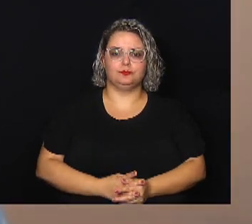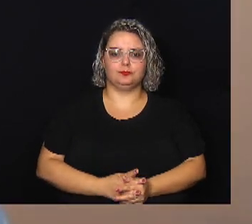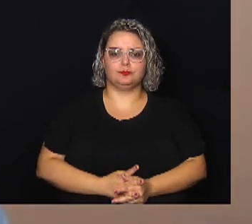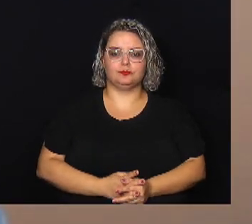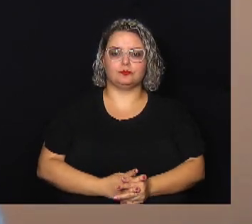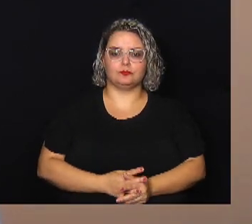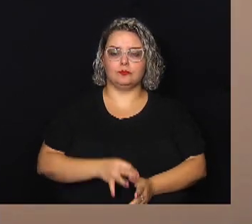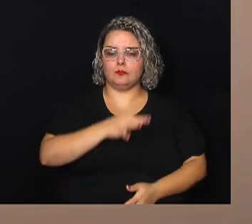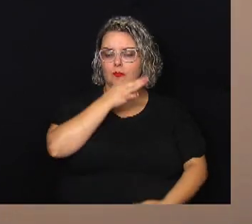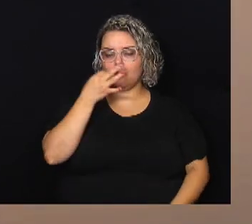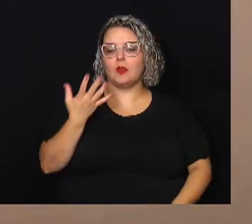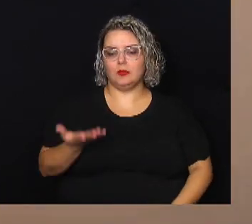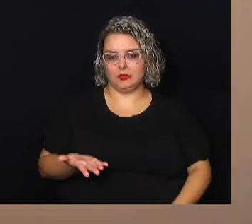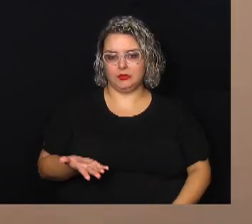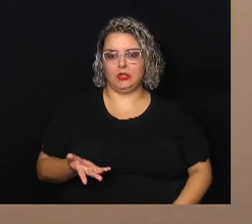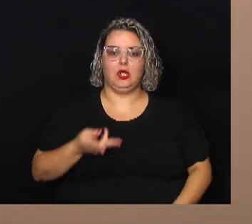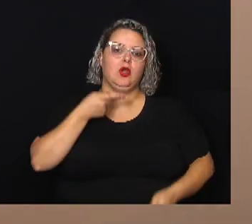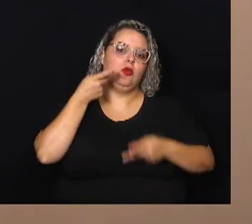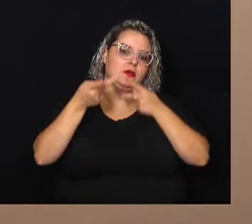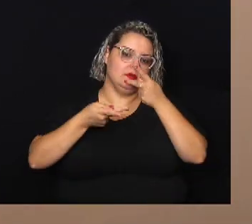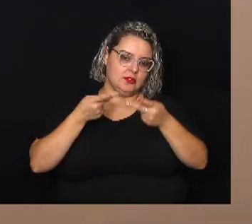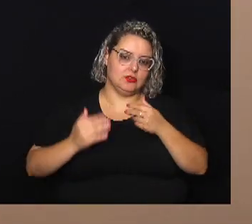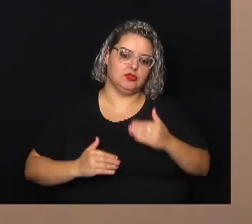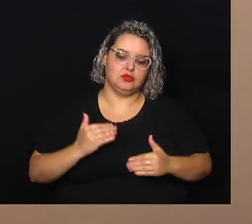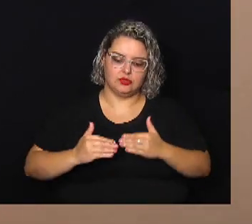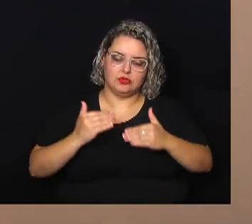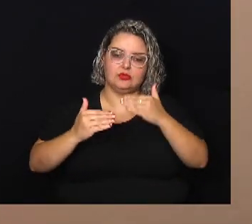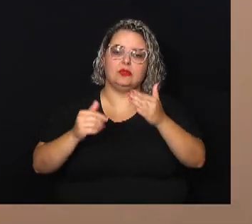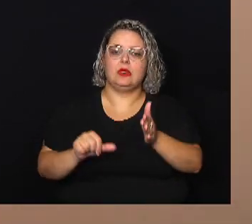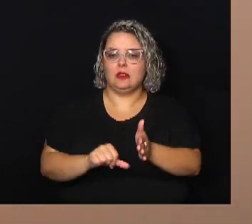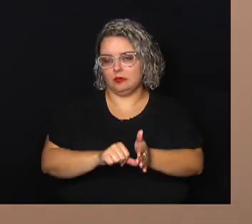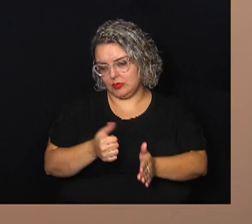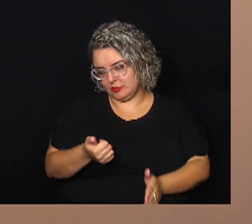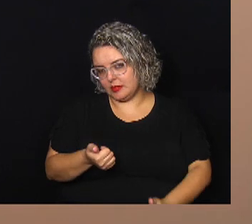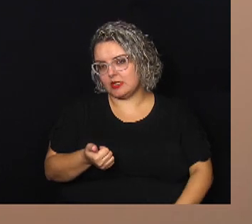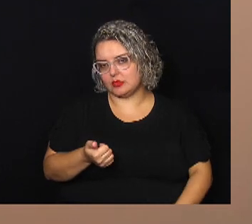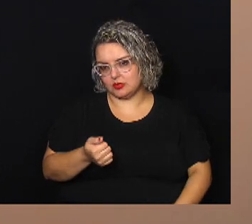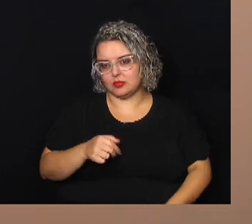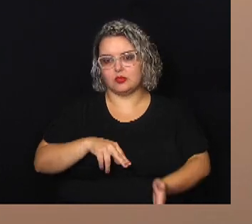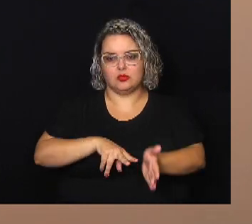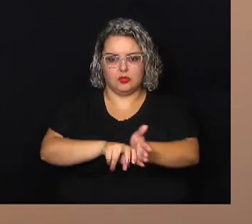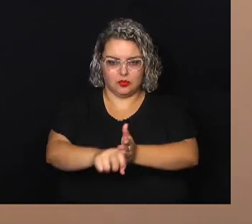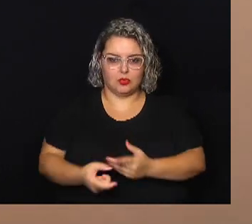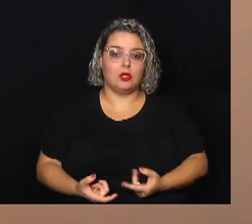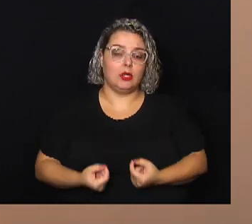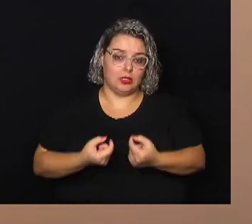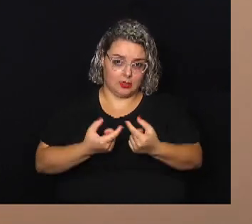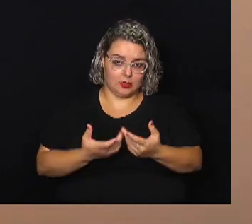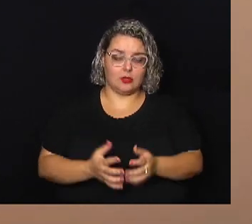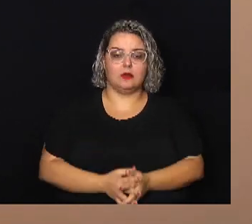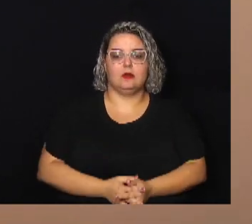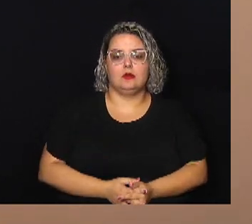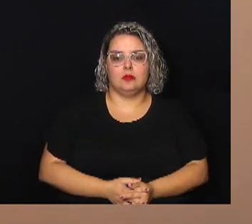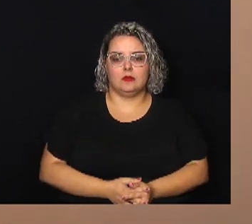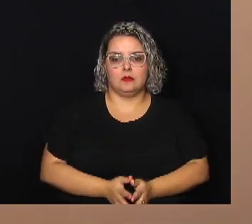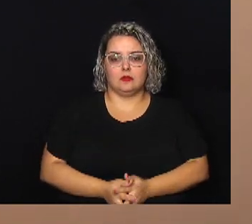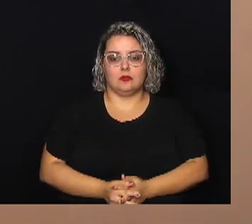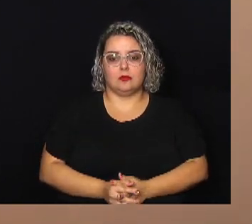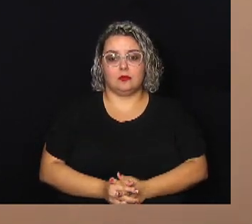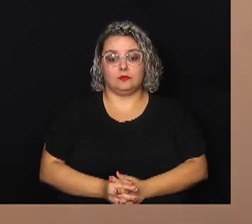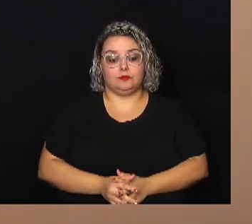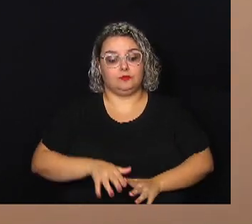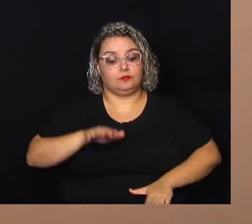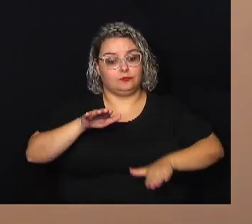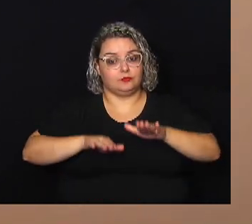Perfeito. Falando sobre a evolução, primeiramente do diagnóstico oncológico, vai depender